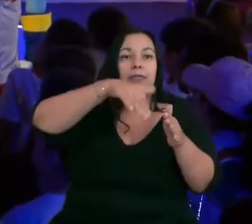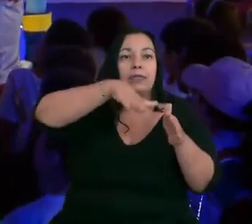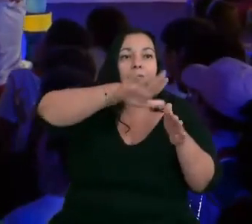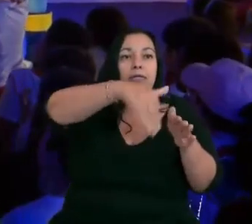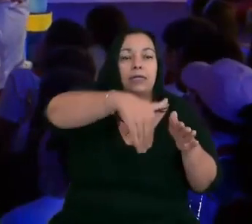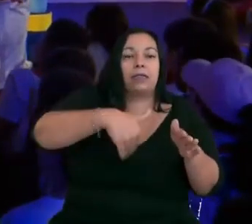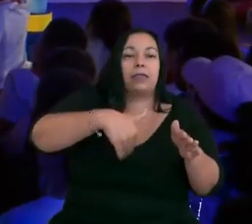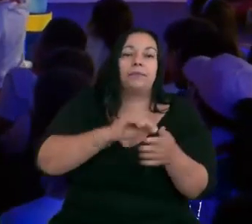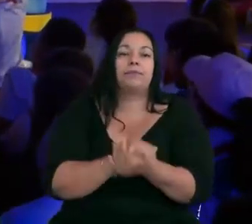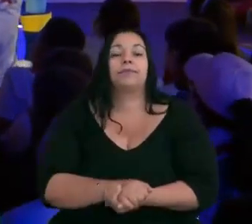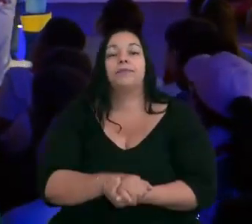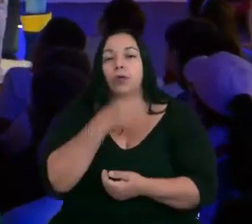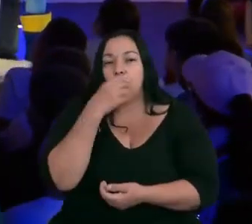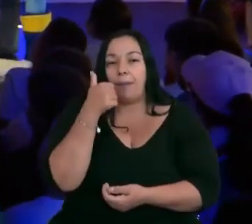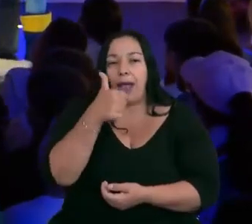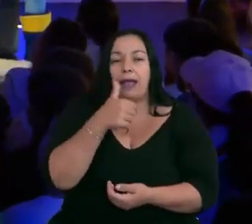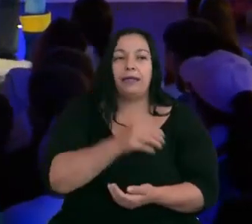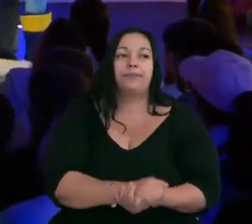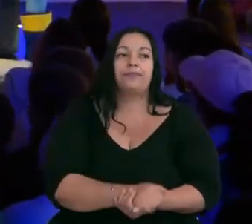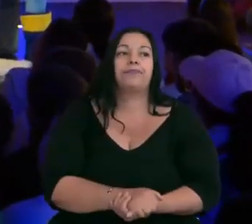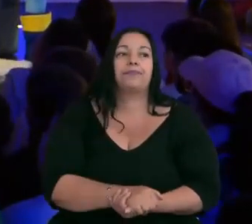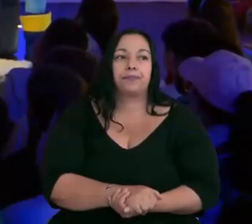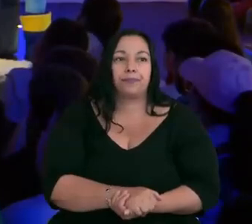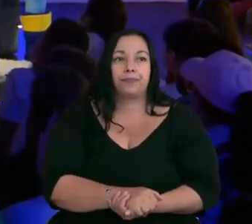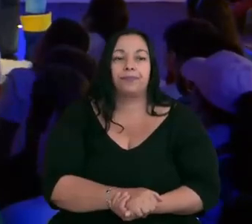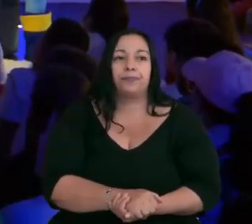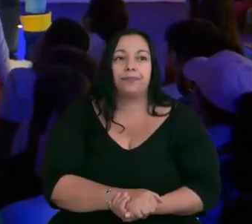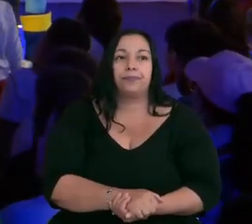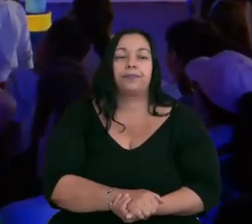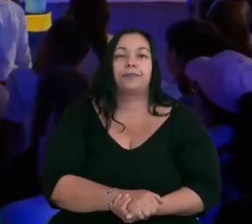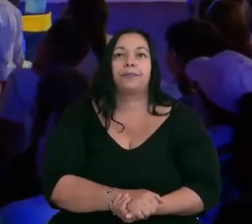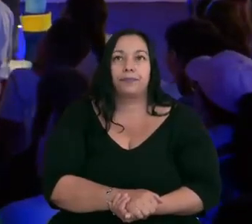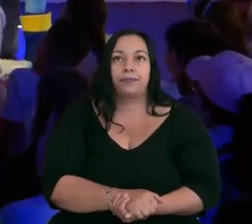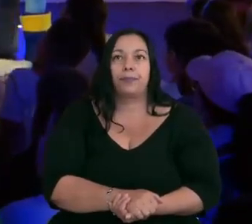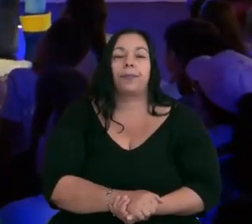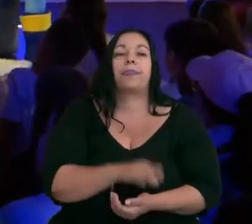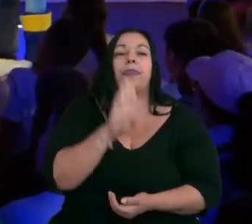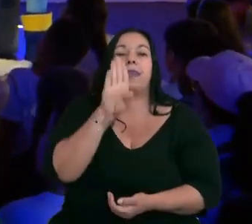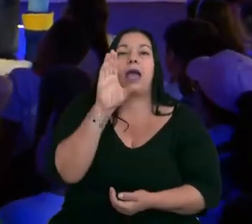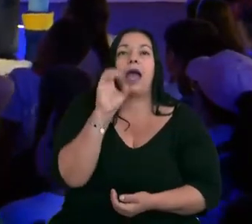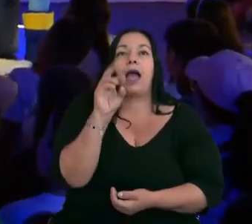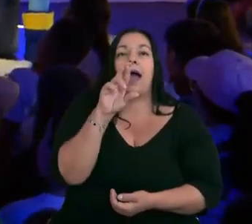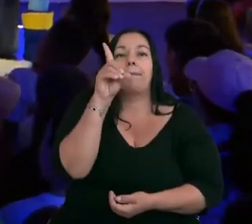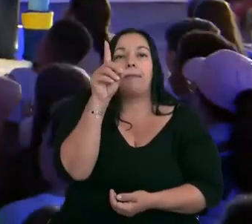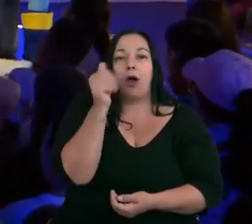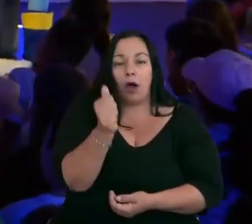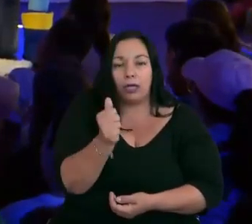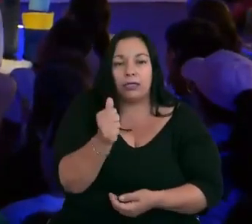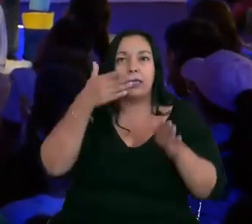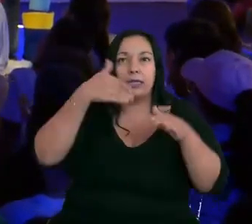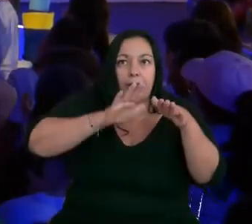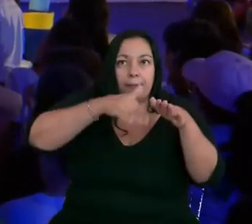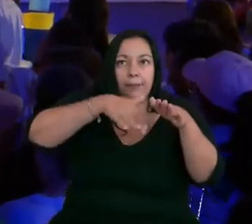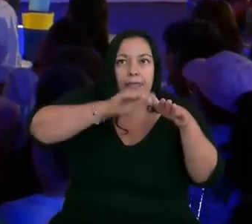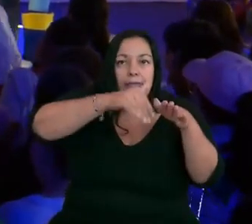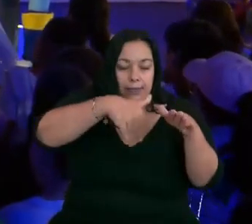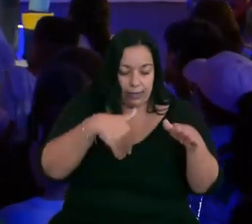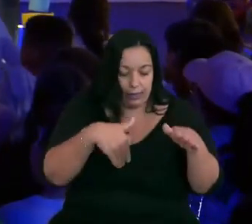Muito bem! É, a borda da piscina. Muito bem!